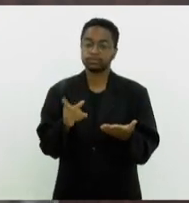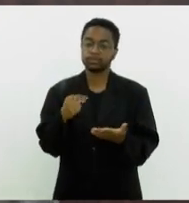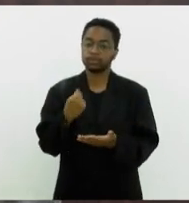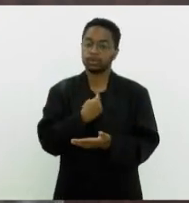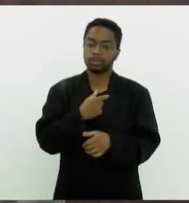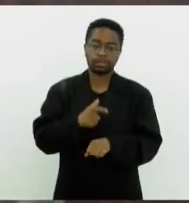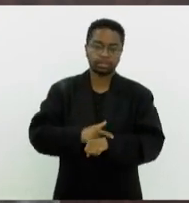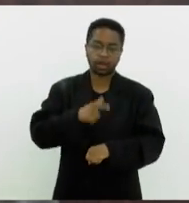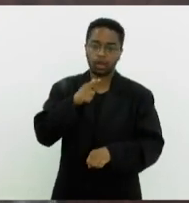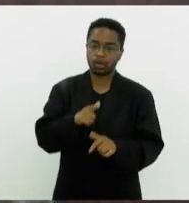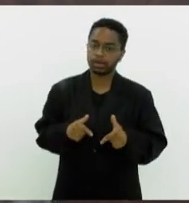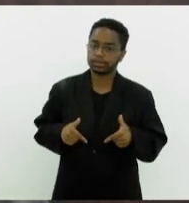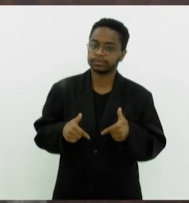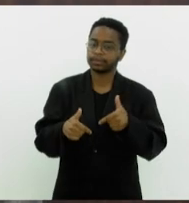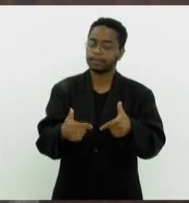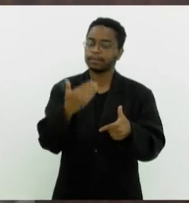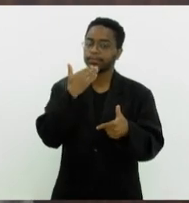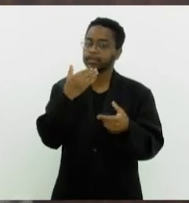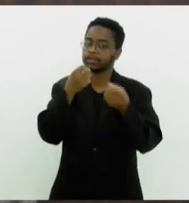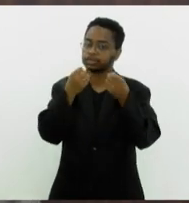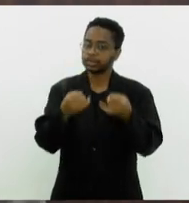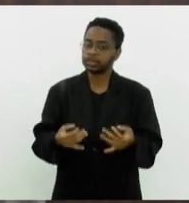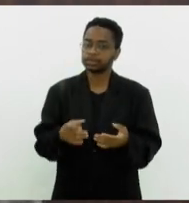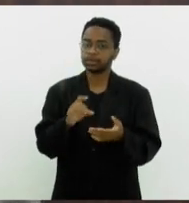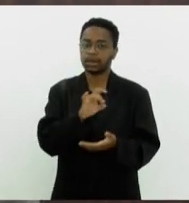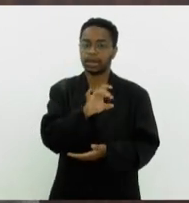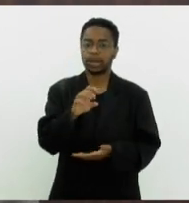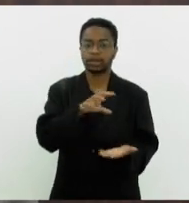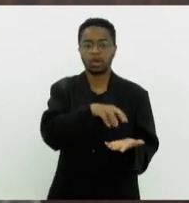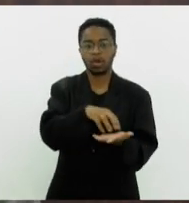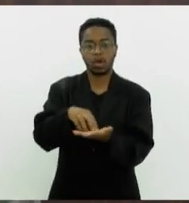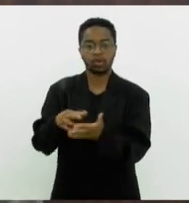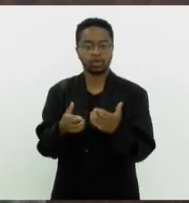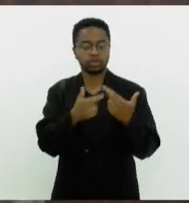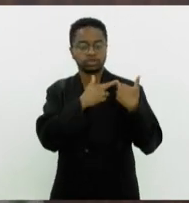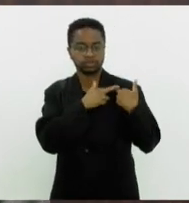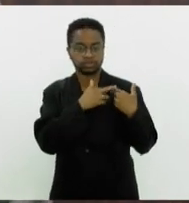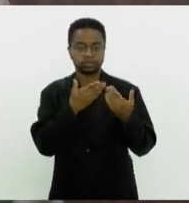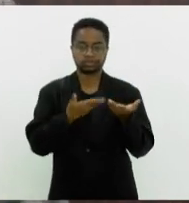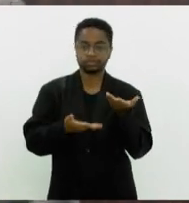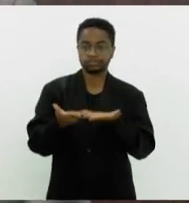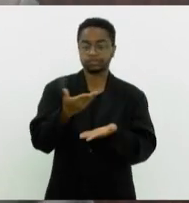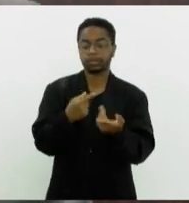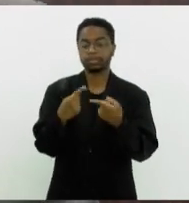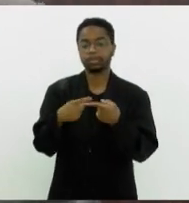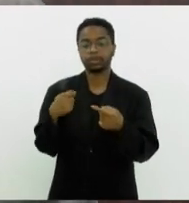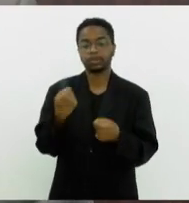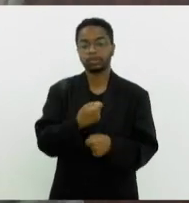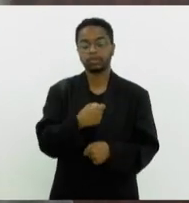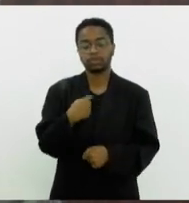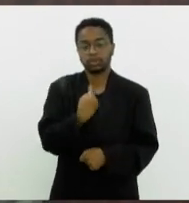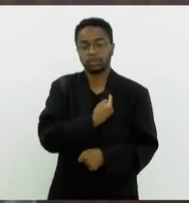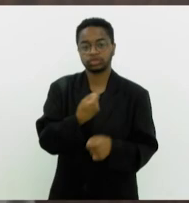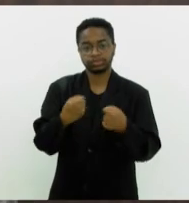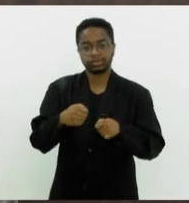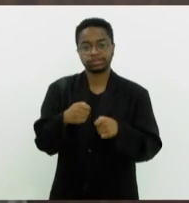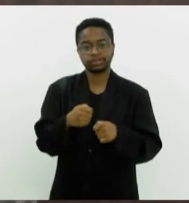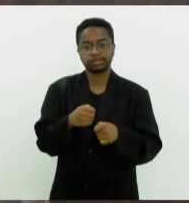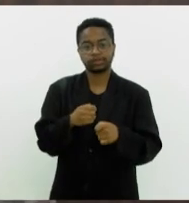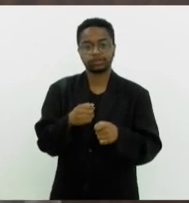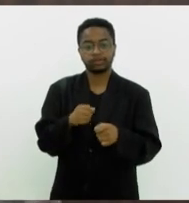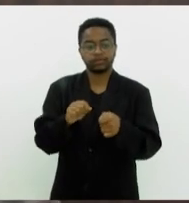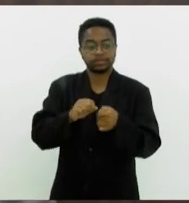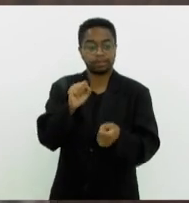uma ação pedindo esclarecimento aos órgãos competentes que estavam envolvidos, justamente para a gente poder combater, e cada um no seu